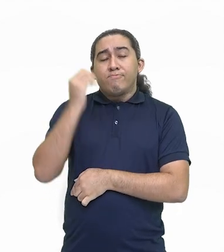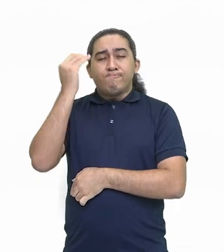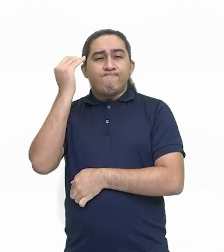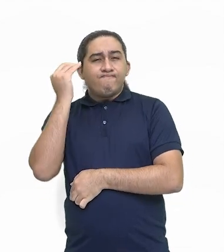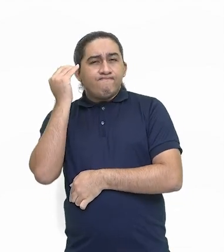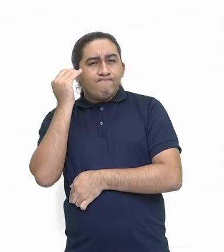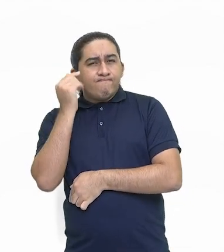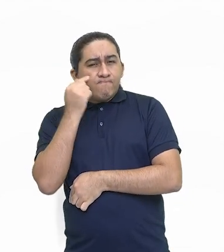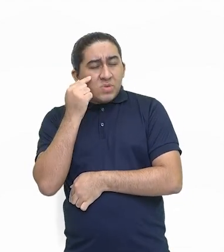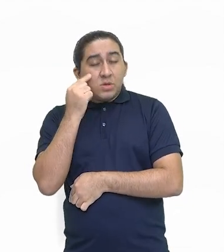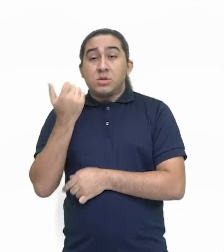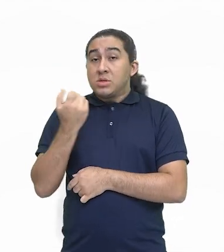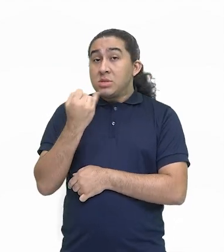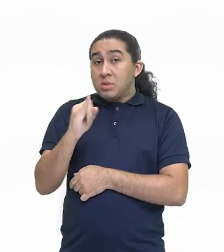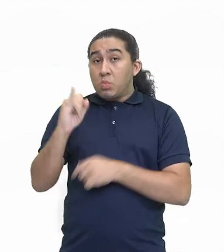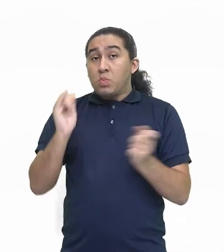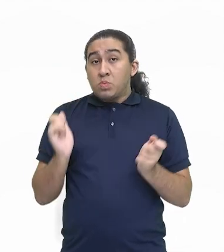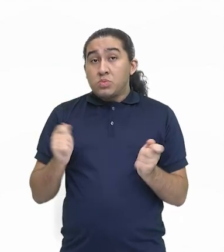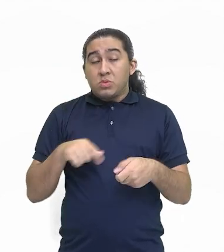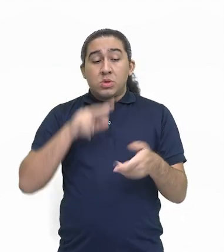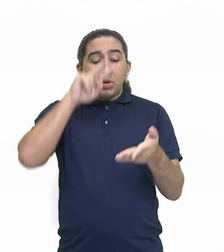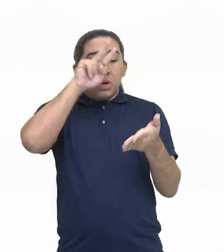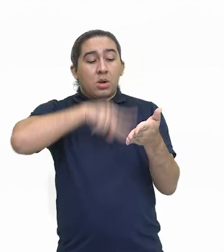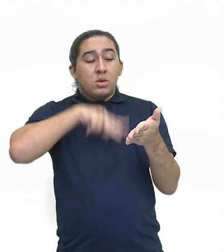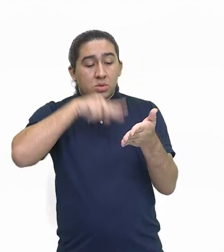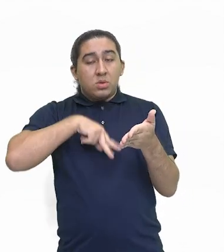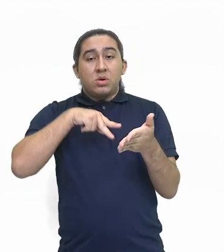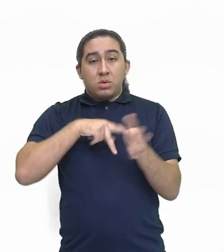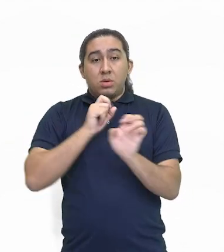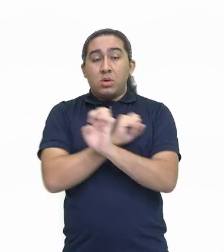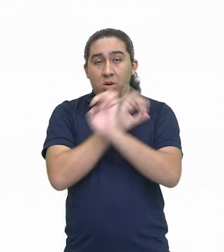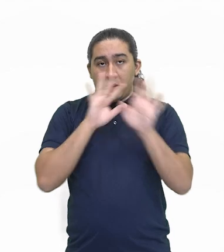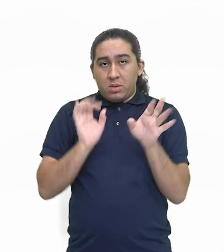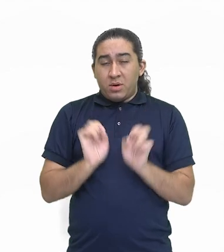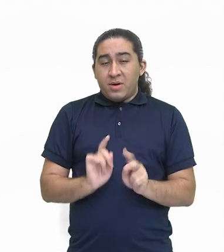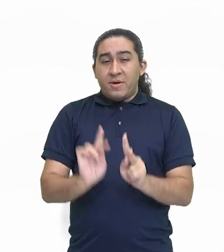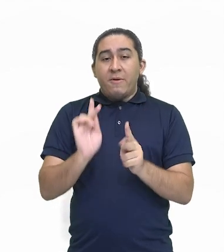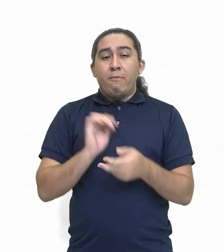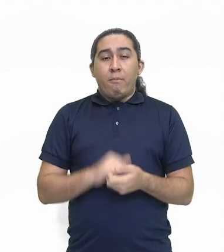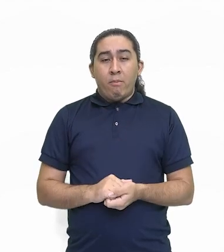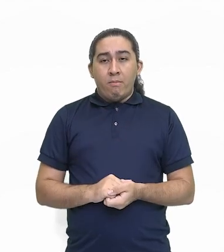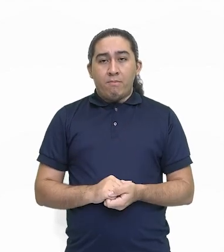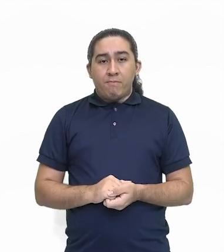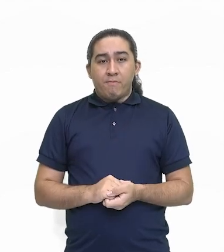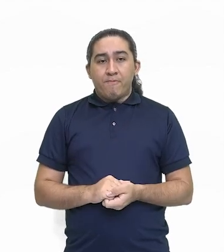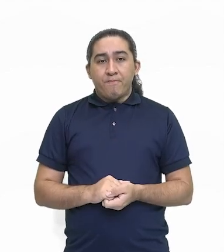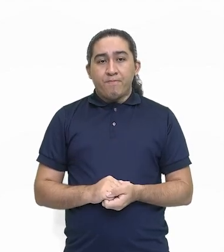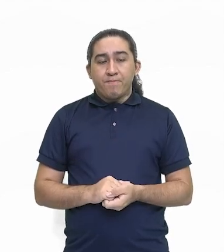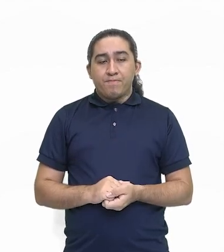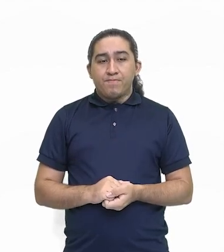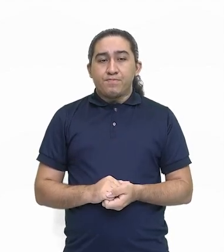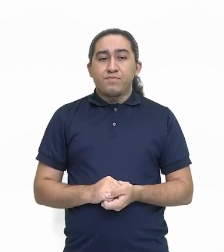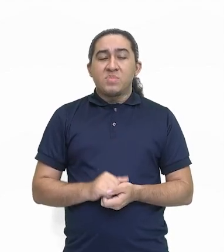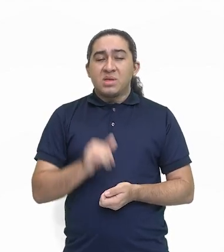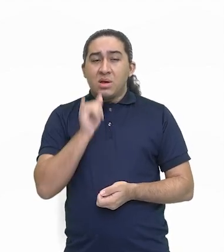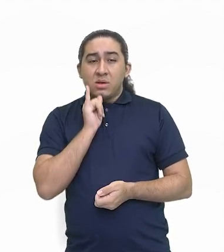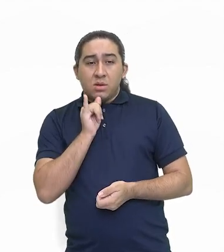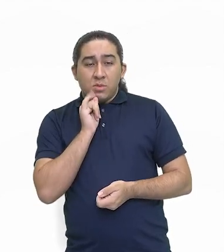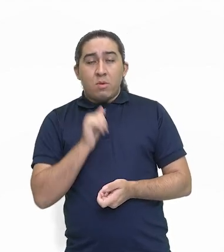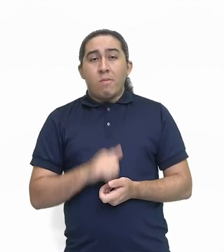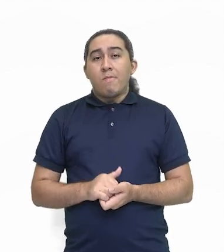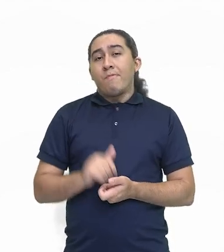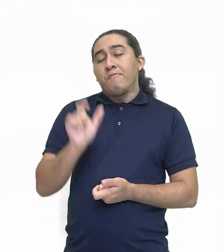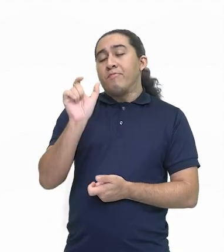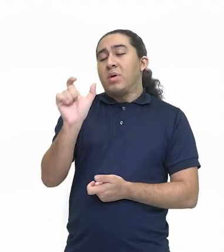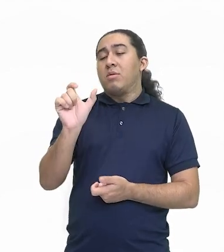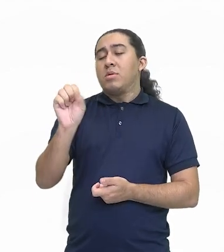tentar fazer uma leitura mais compreensível. Vamos lá. Senhor, por exemplo, vai,